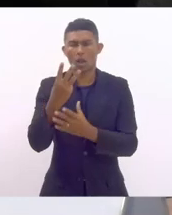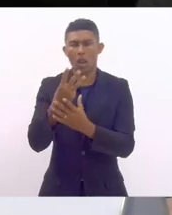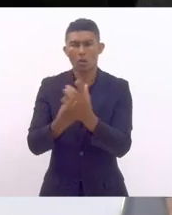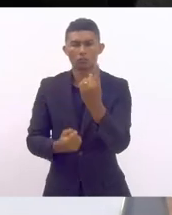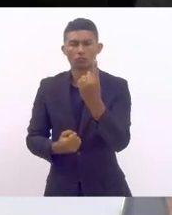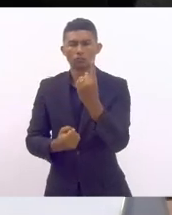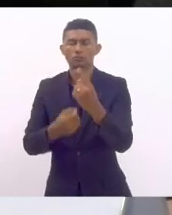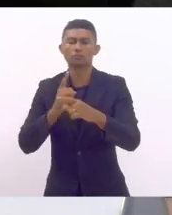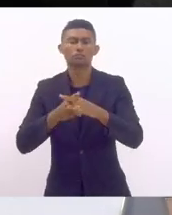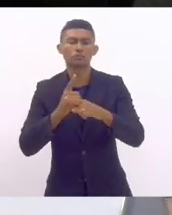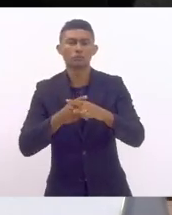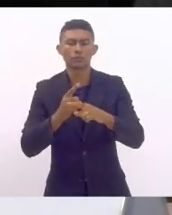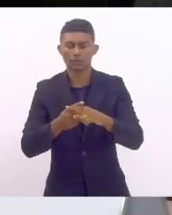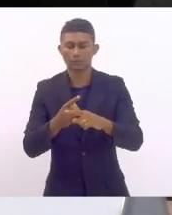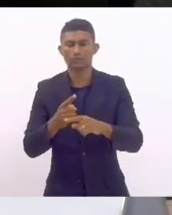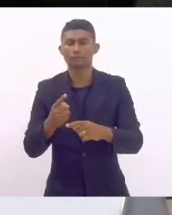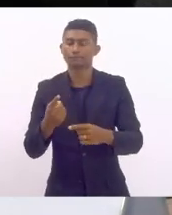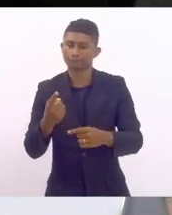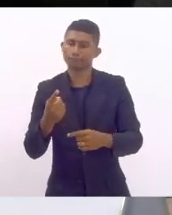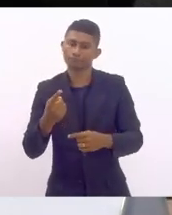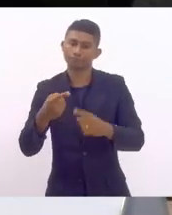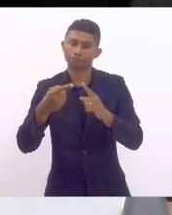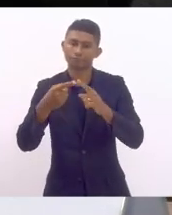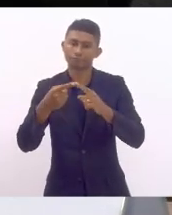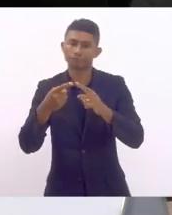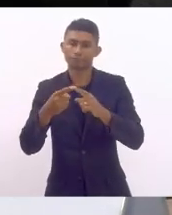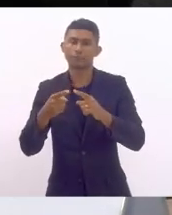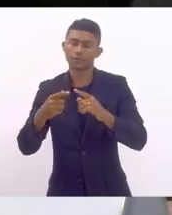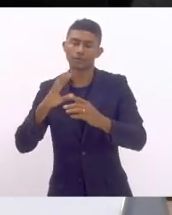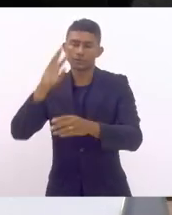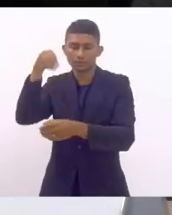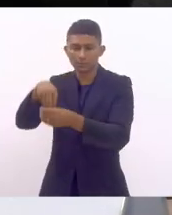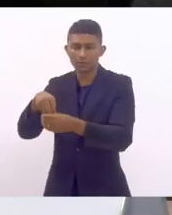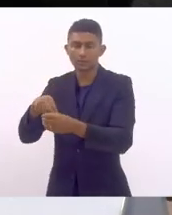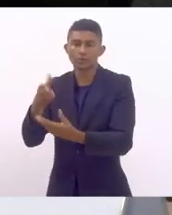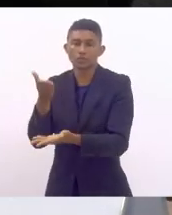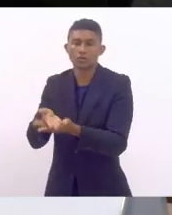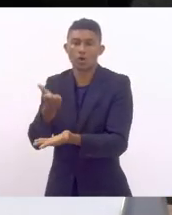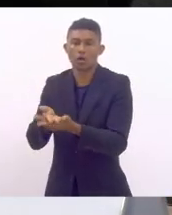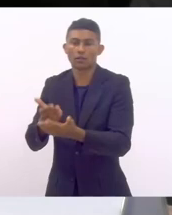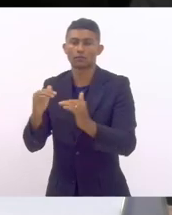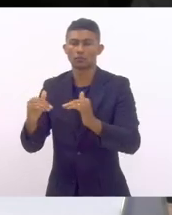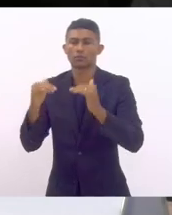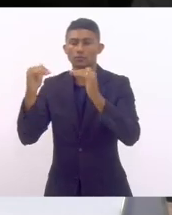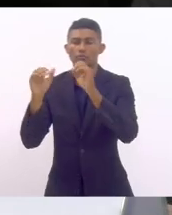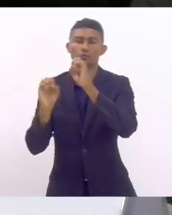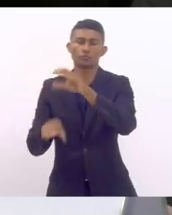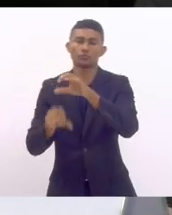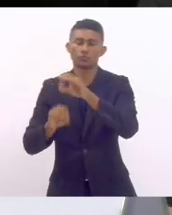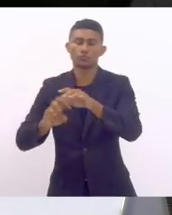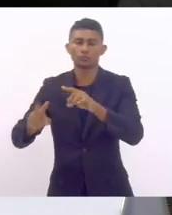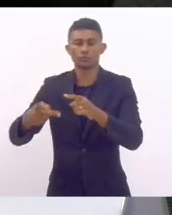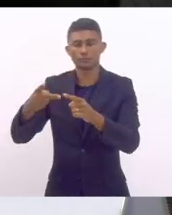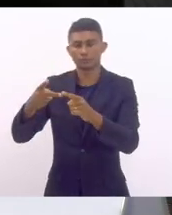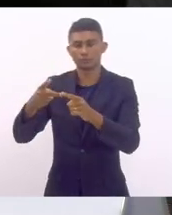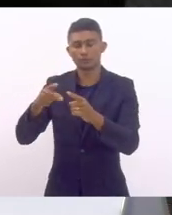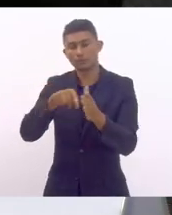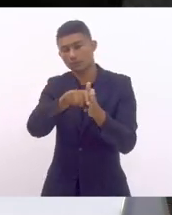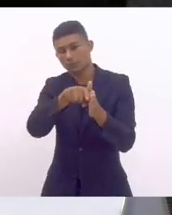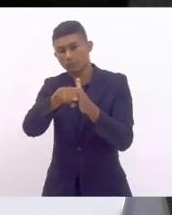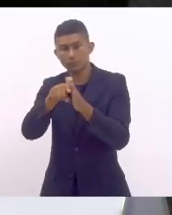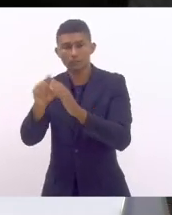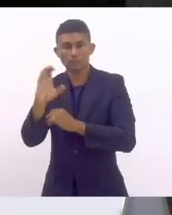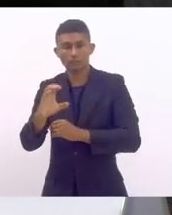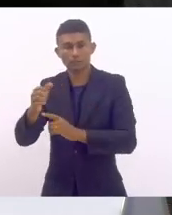de nível superior né então a escola de nível superior vamos dizer assim é também uma instituição de pesquisa produção e ciência e